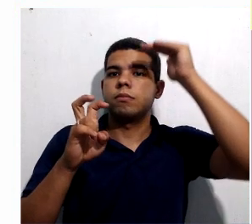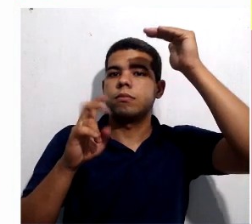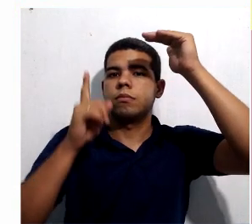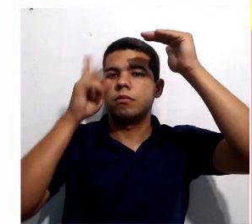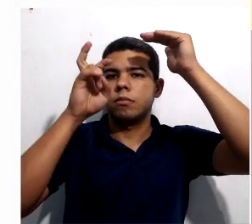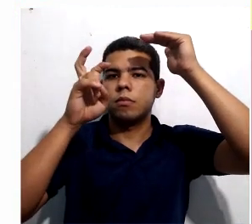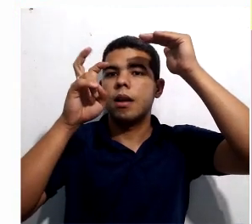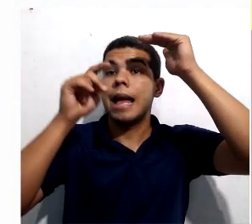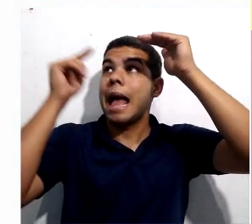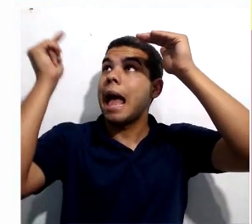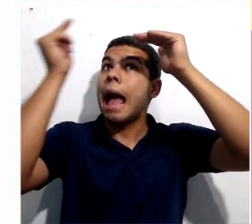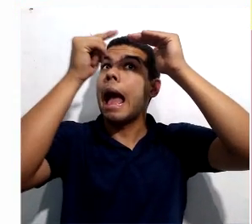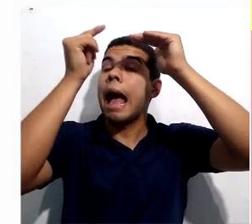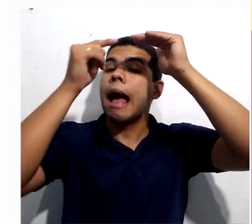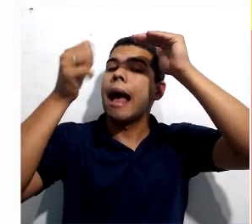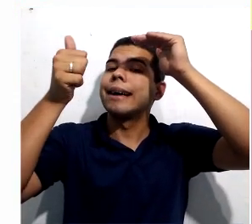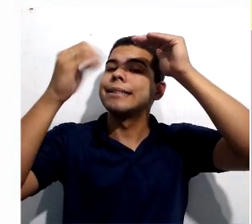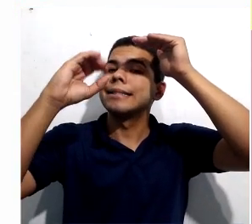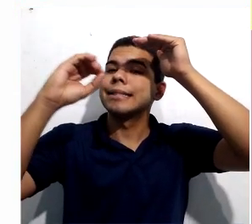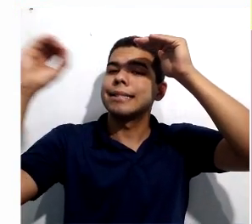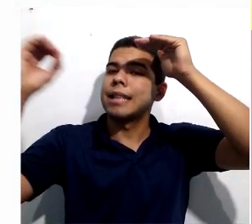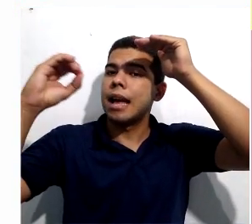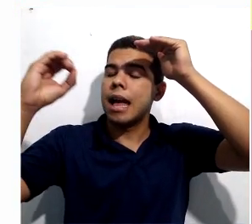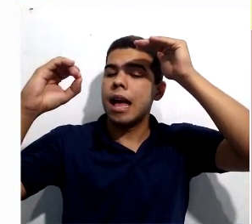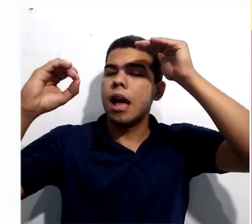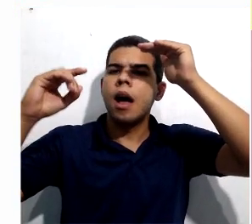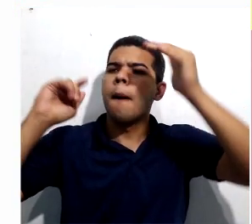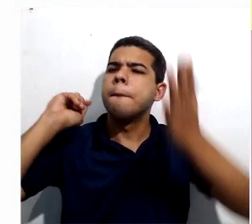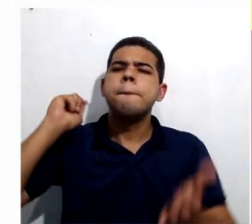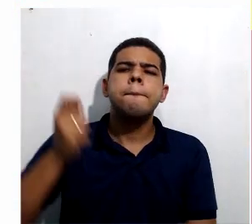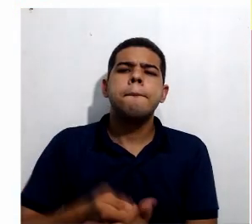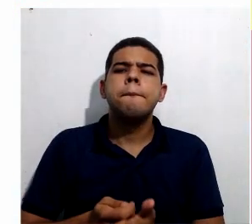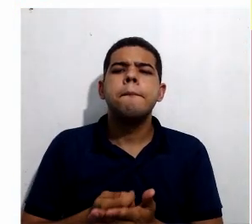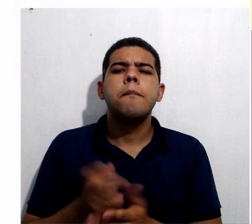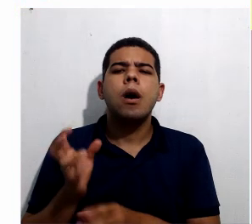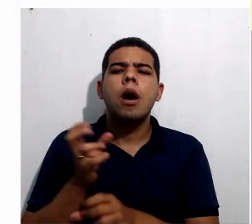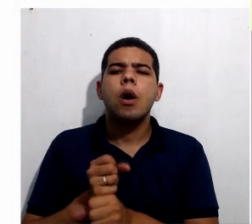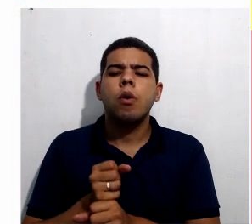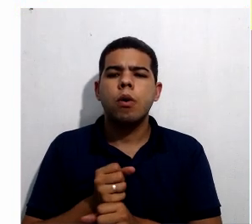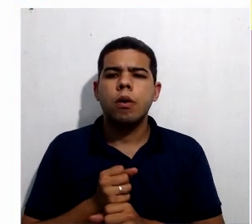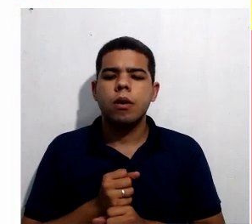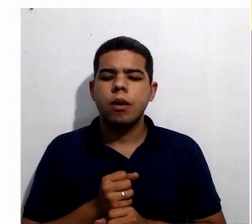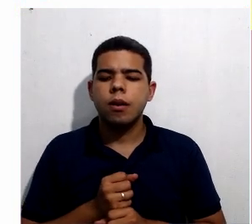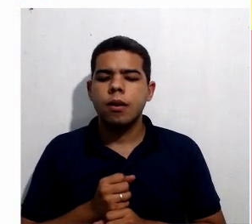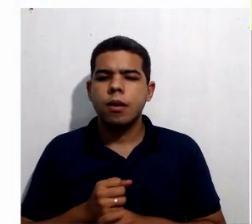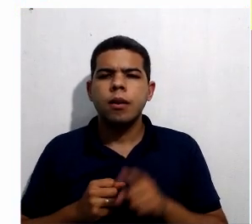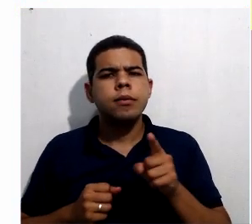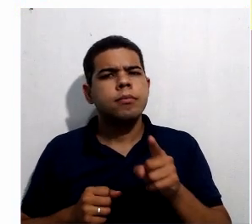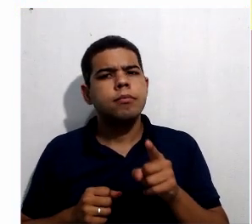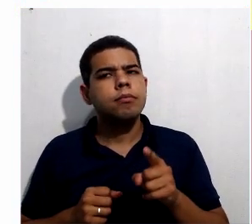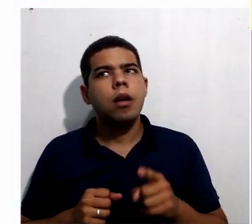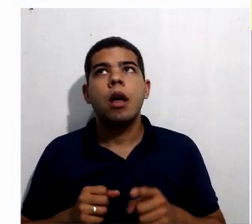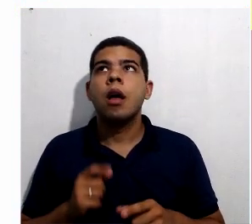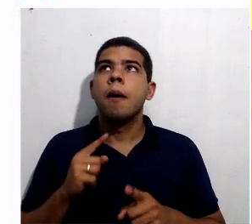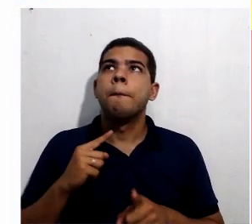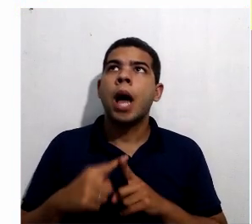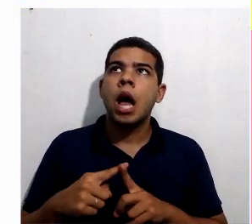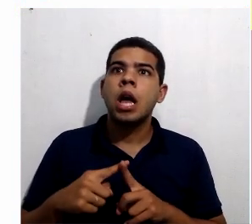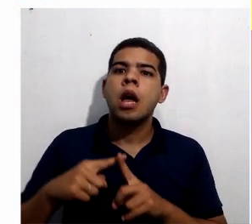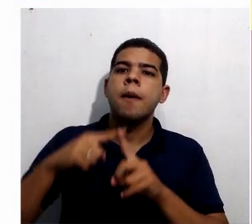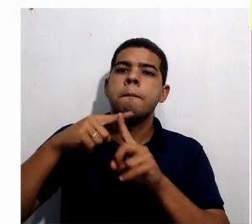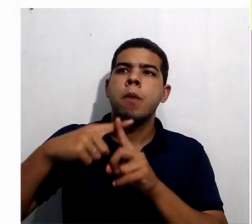quanto vai pagar em reais quem mora no 10º andar desse condomínio? De fato, você não precisa